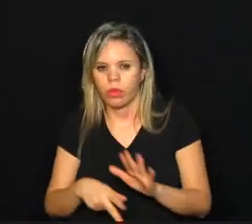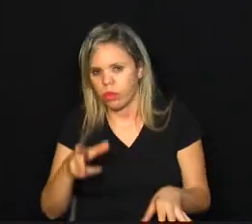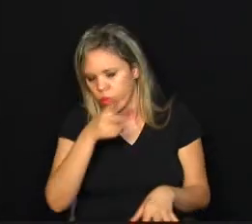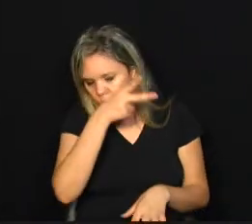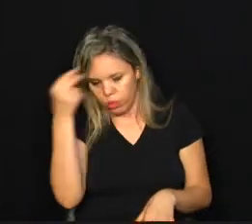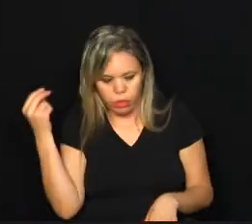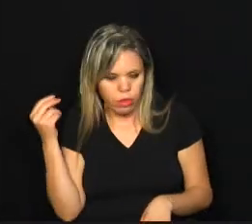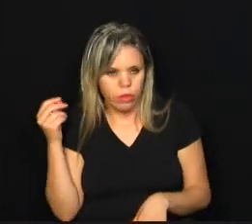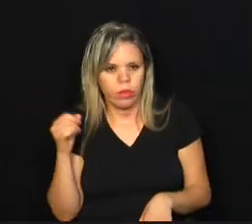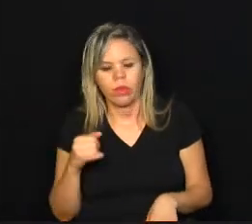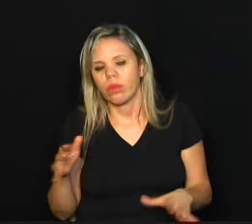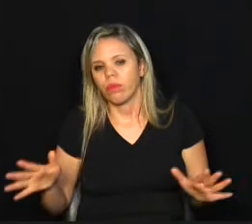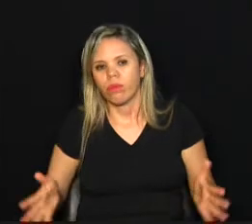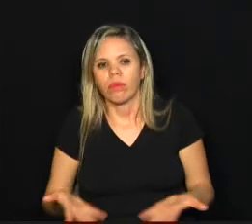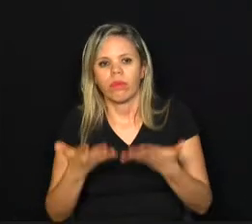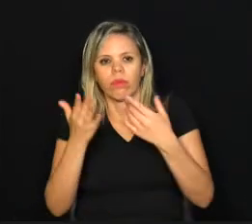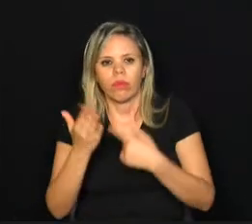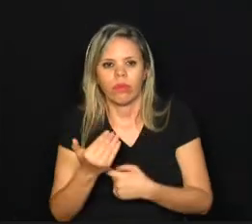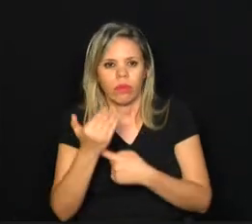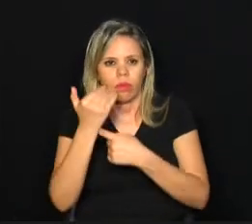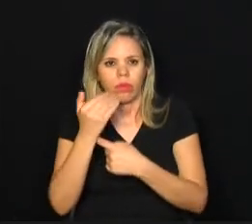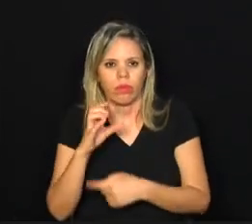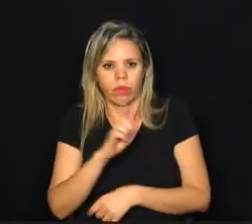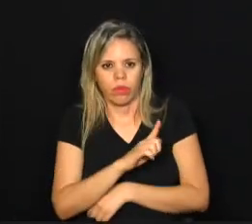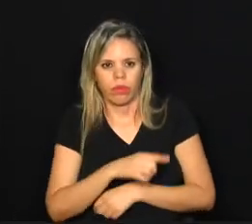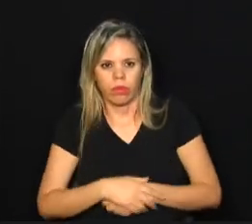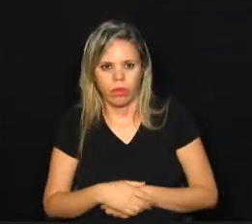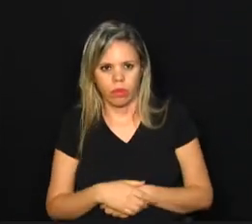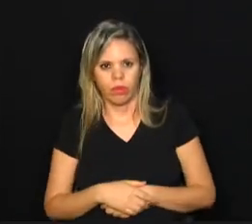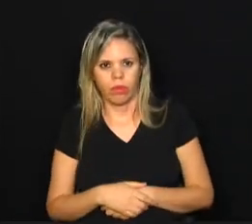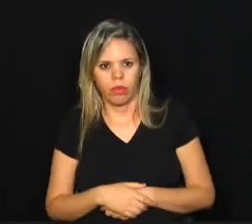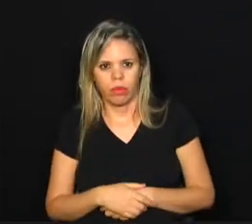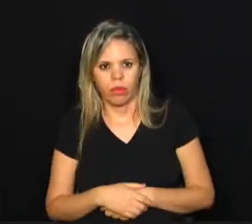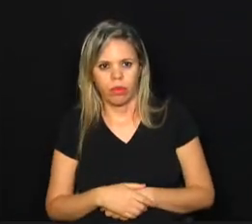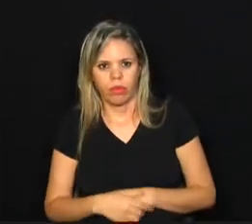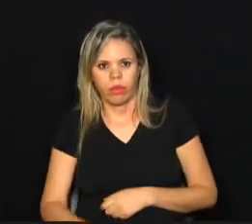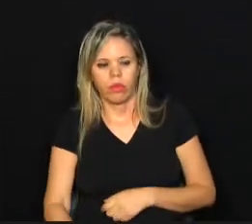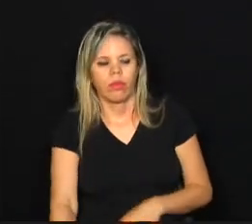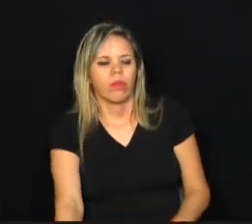prefeitura para fomentar a tecnologia na região do Campo Grande?